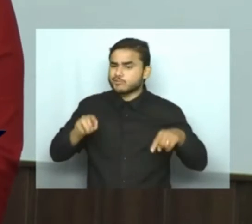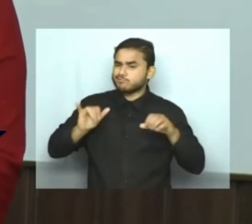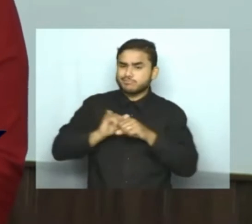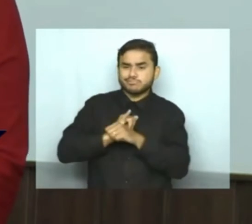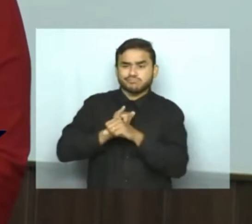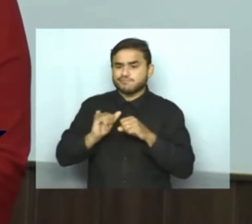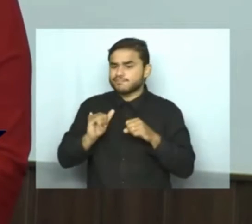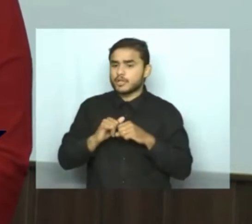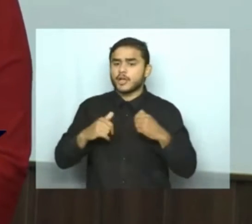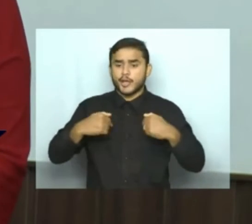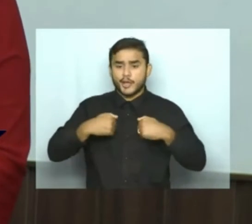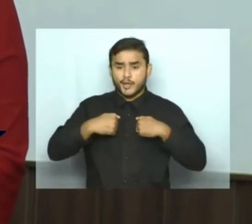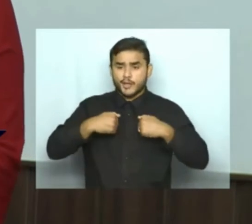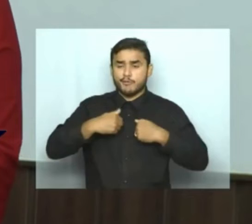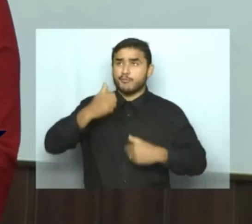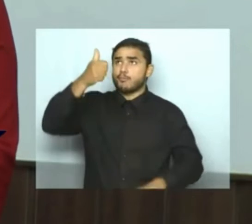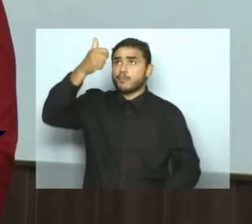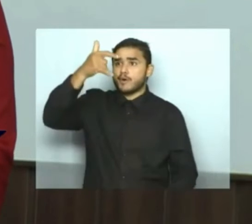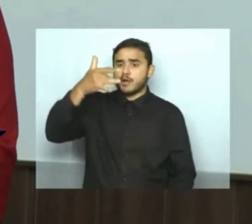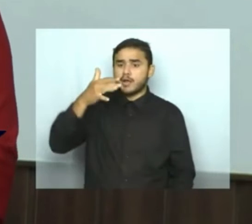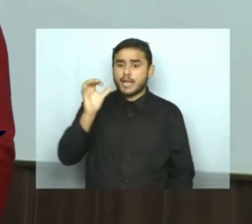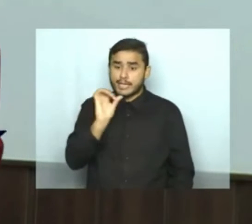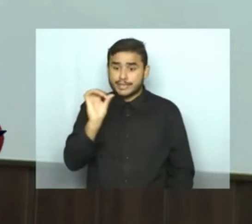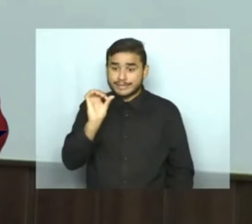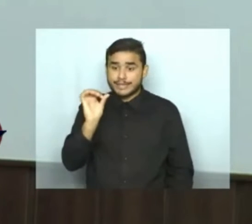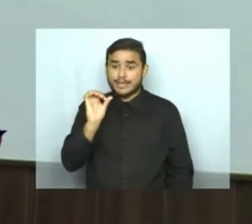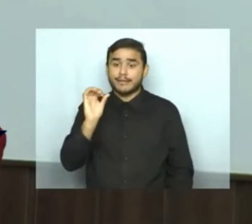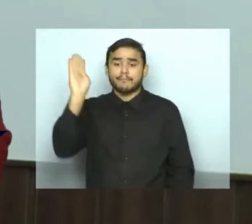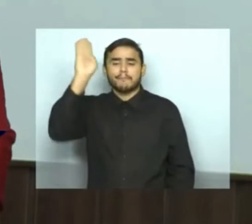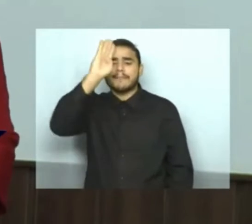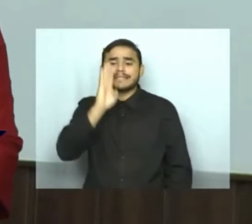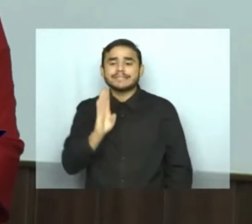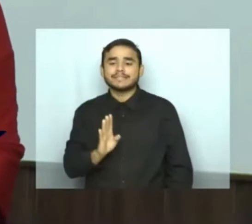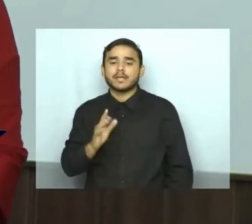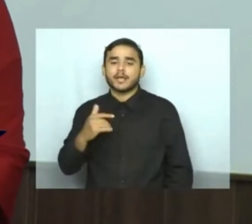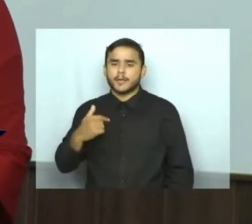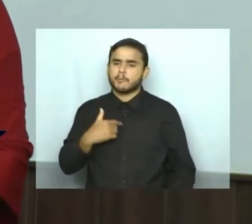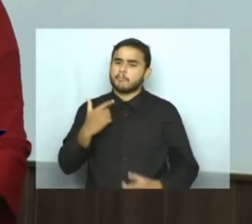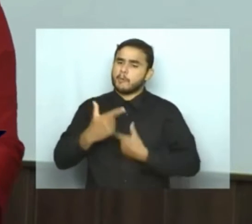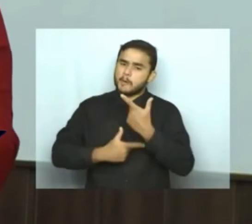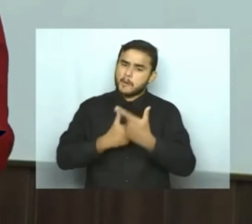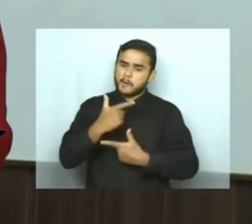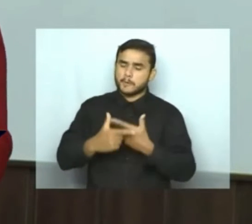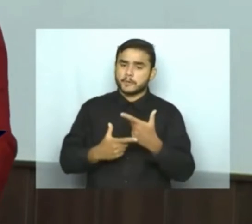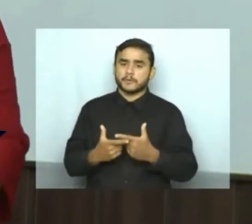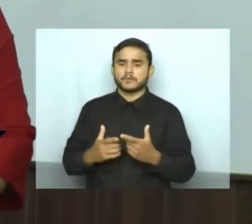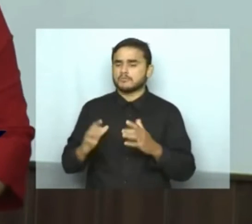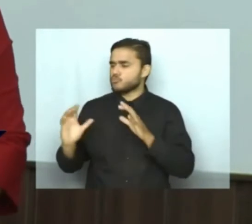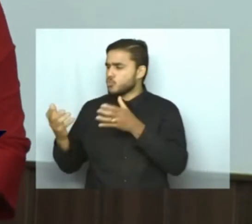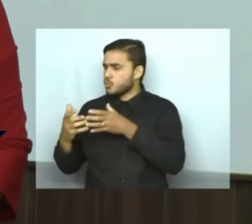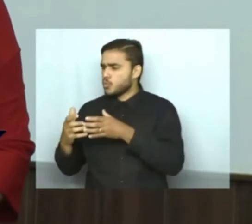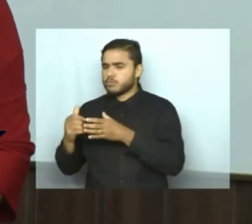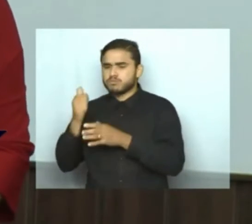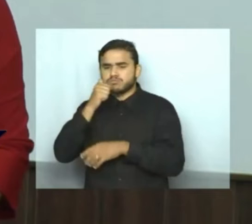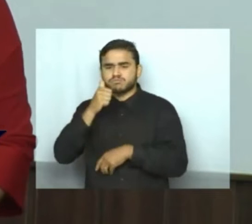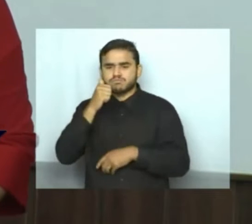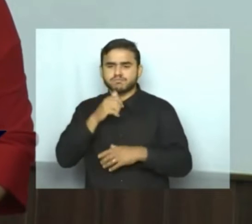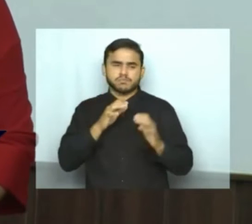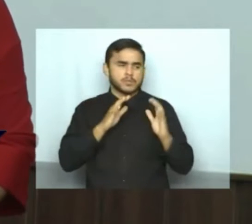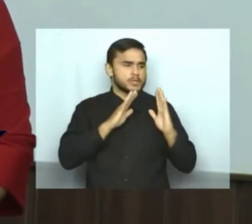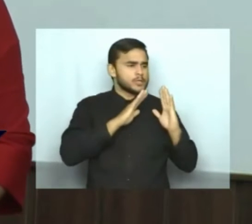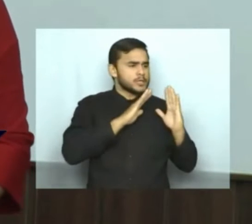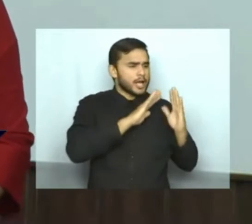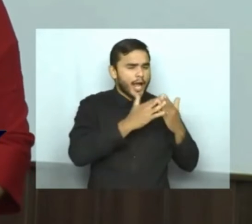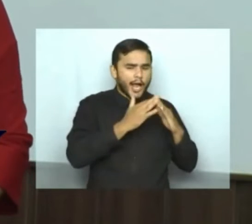Todo mundo que bate na nossa porta, trazendo uma demanda, seja da pauta das mulheres, da moradia digna, da saúde mental,